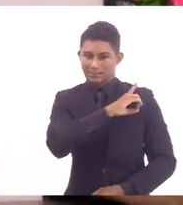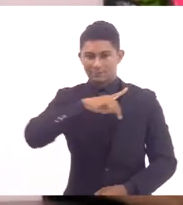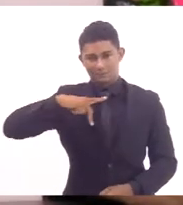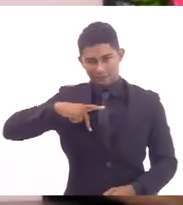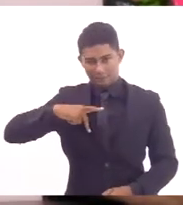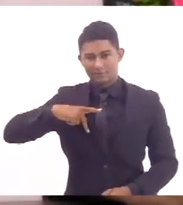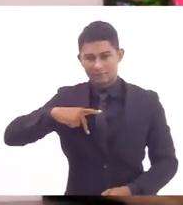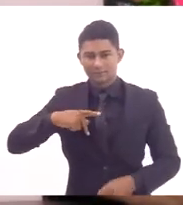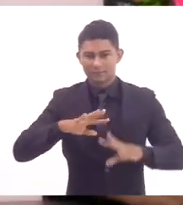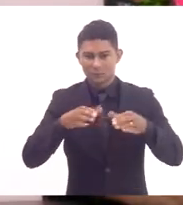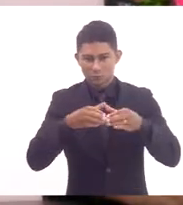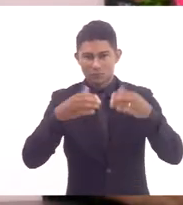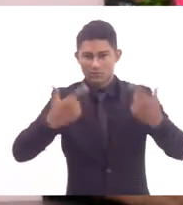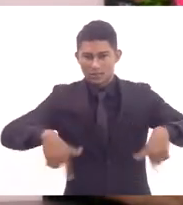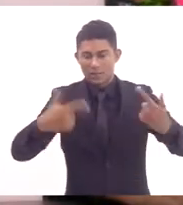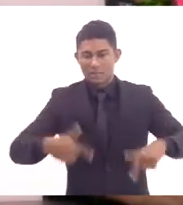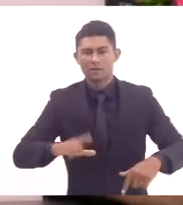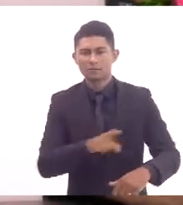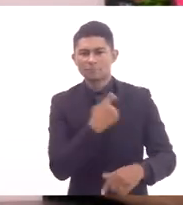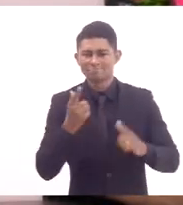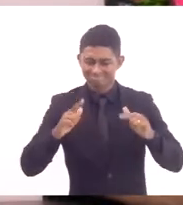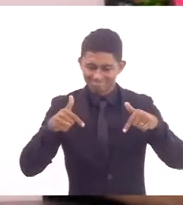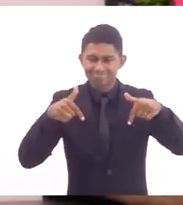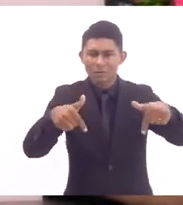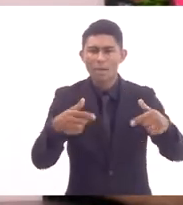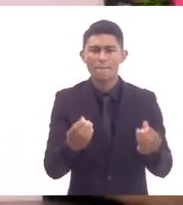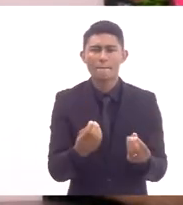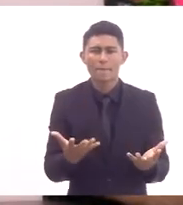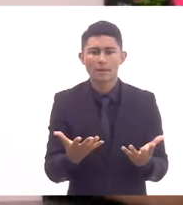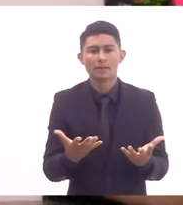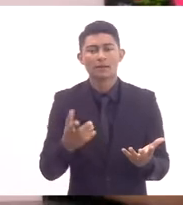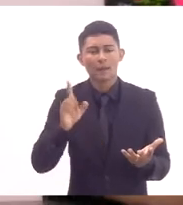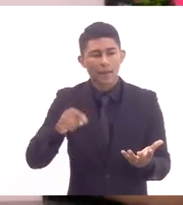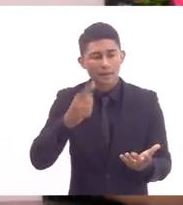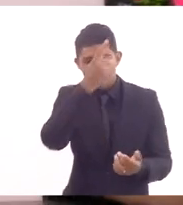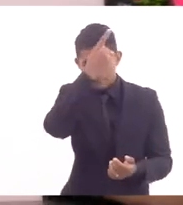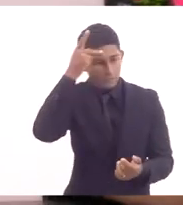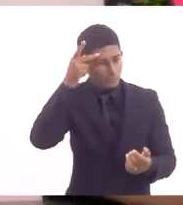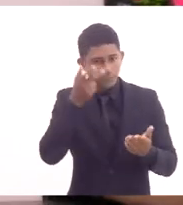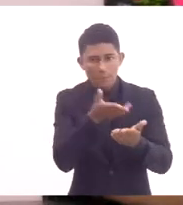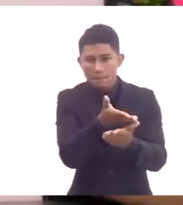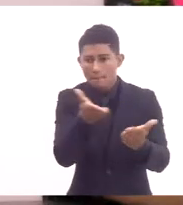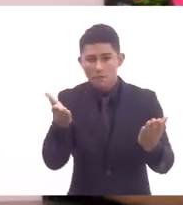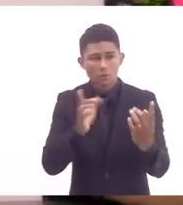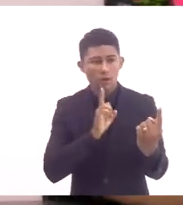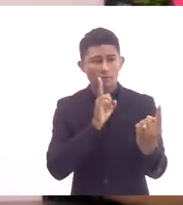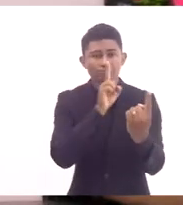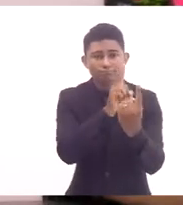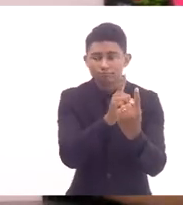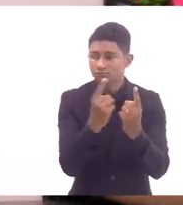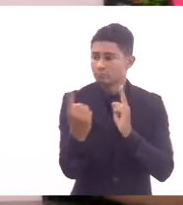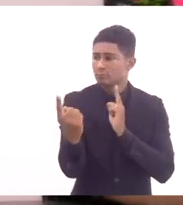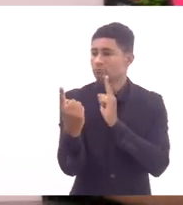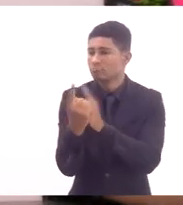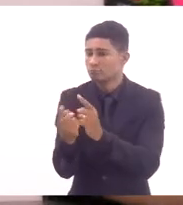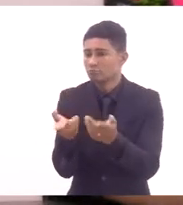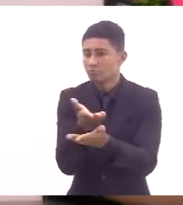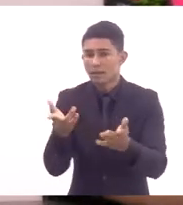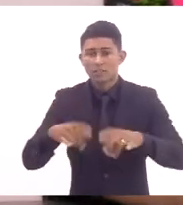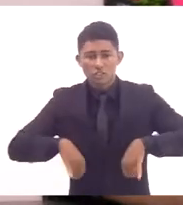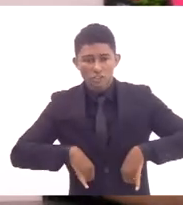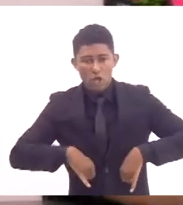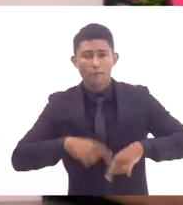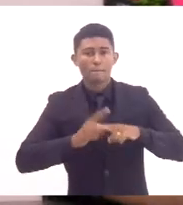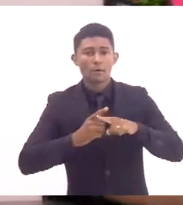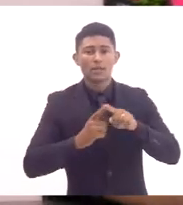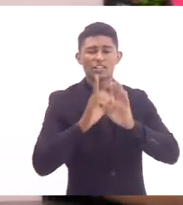gente tem uma atuação muito voltada para o atendimento individual de pessoas que sofrem lesões os seus